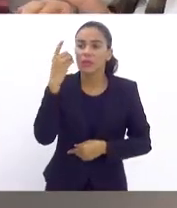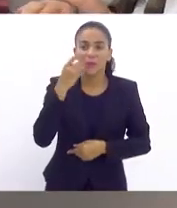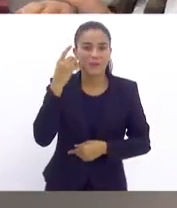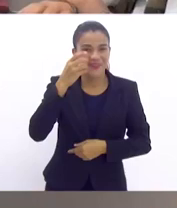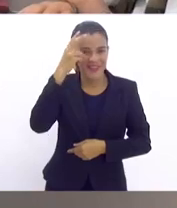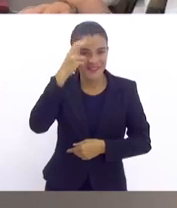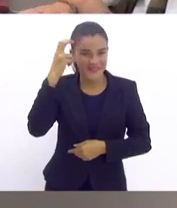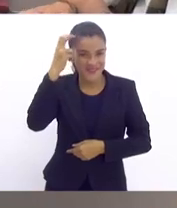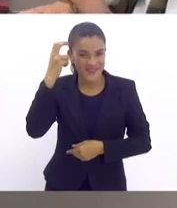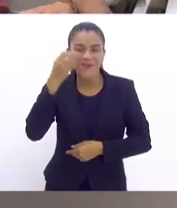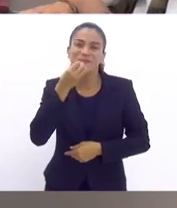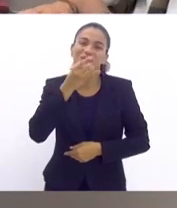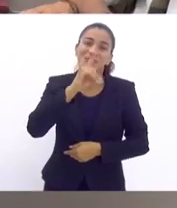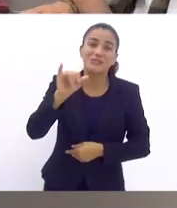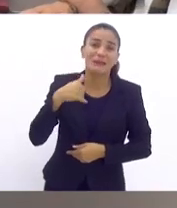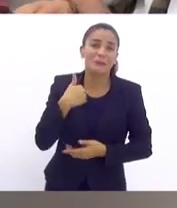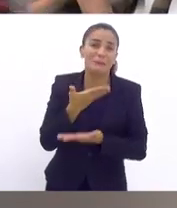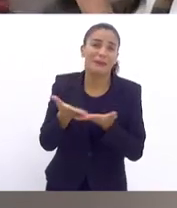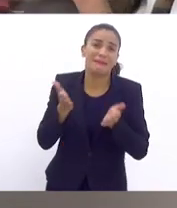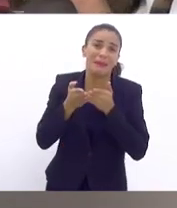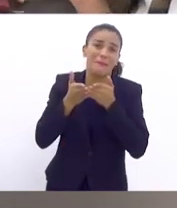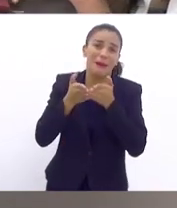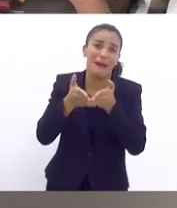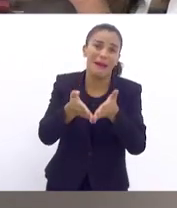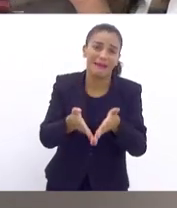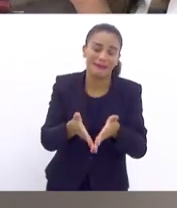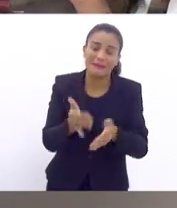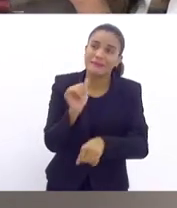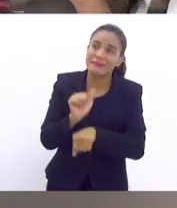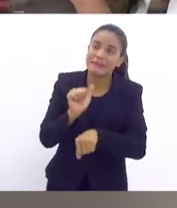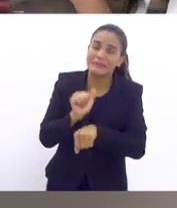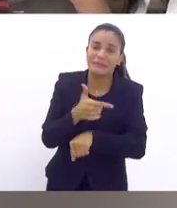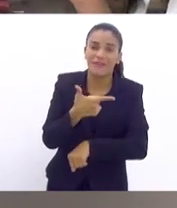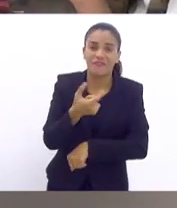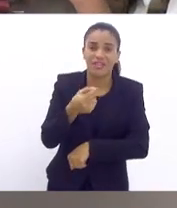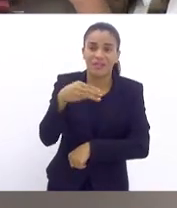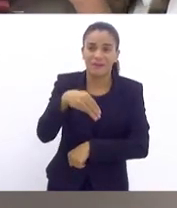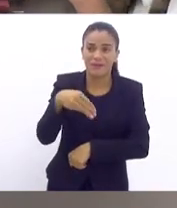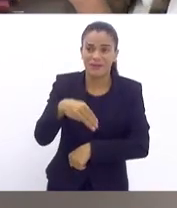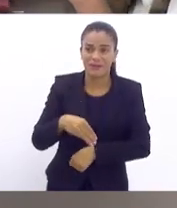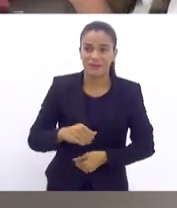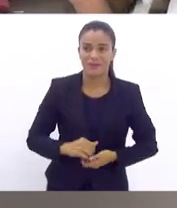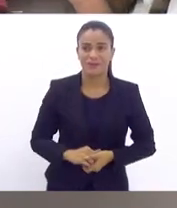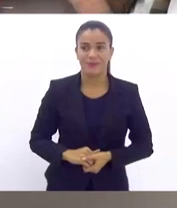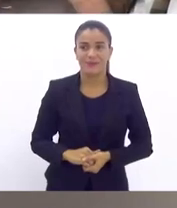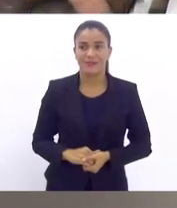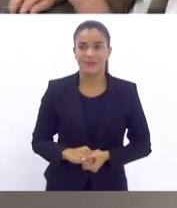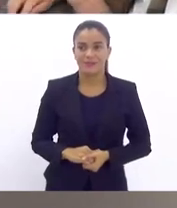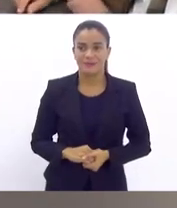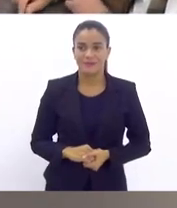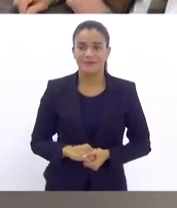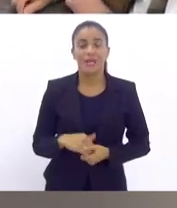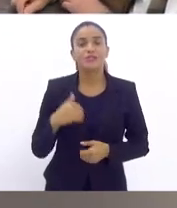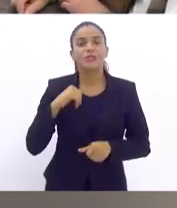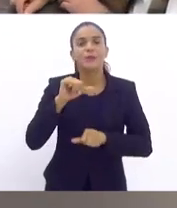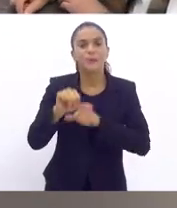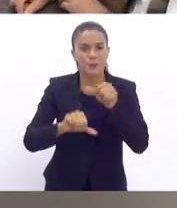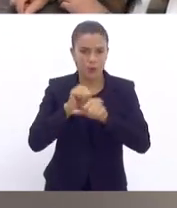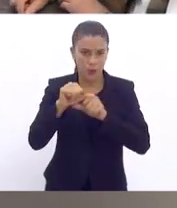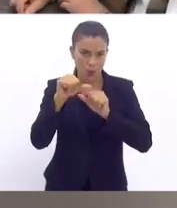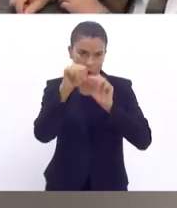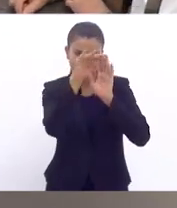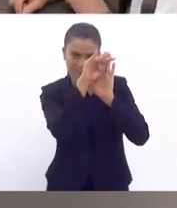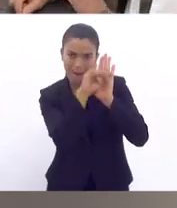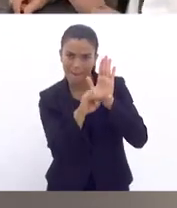Bom dia presidente perdi a barca tive que aguardar 20 minutos a gente fez uma inversão da pauta